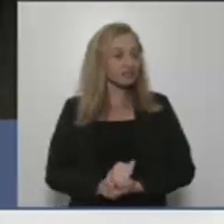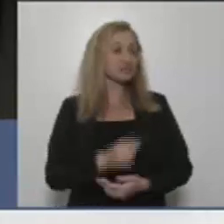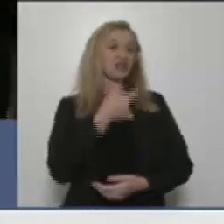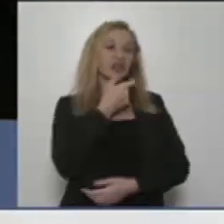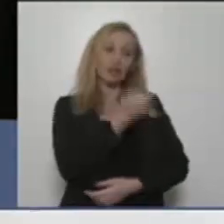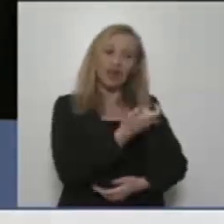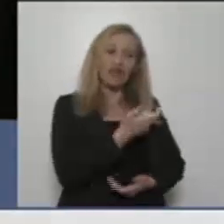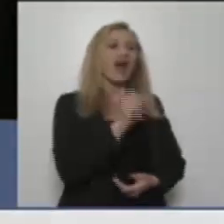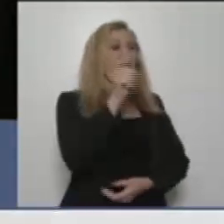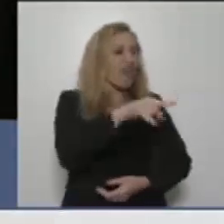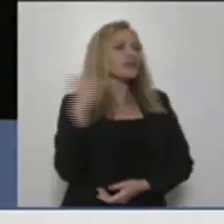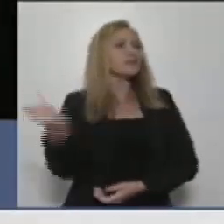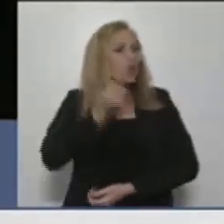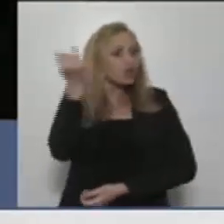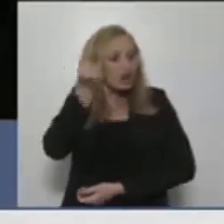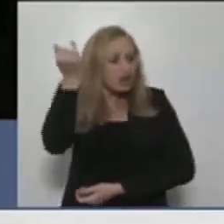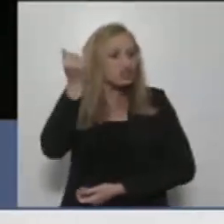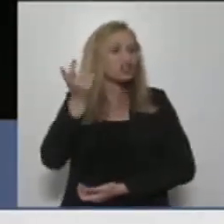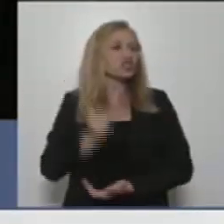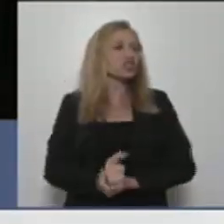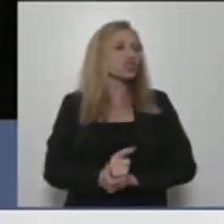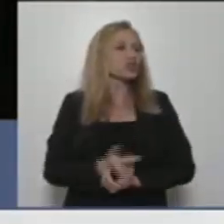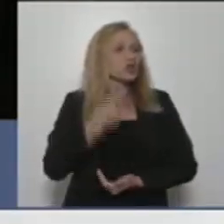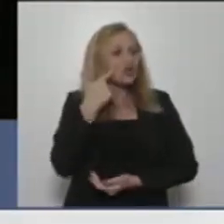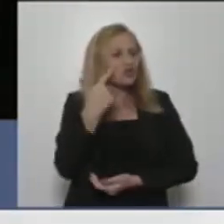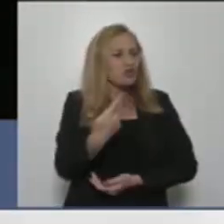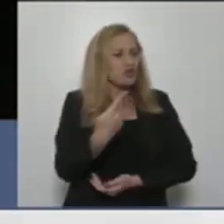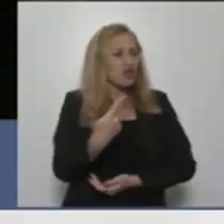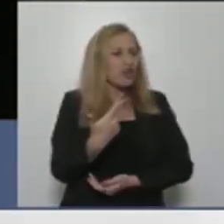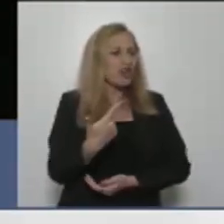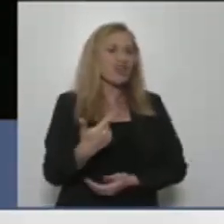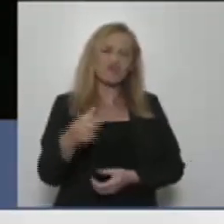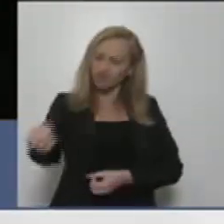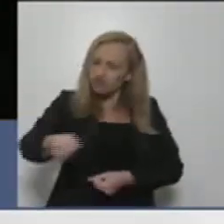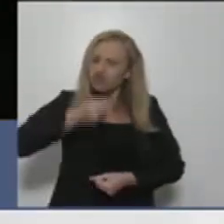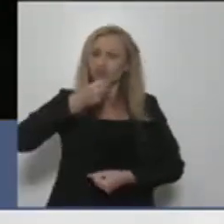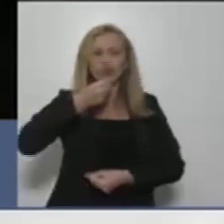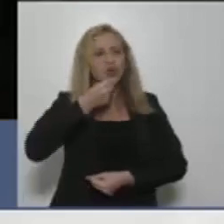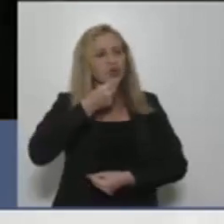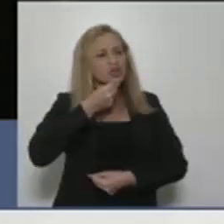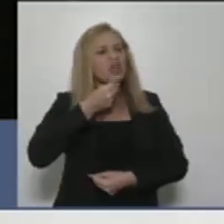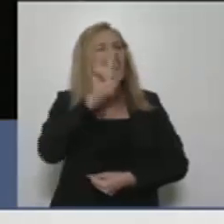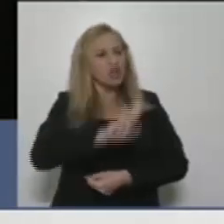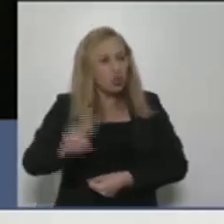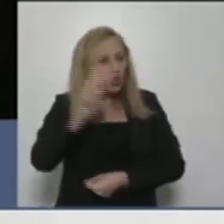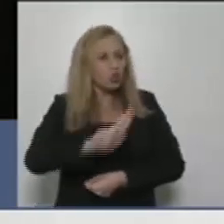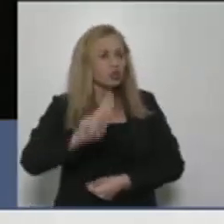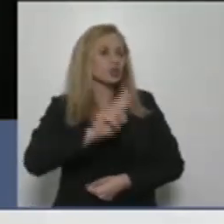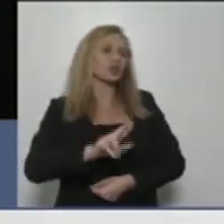porque é importante a gente vir até o microfone, fazer o uso